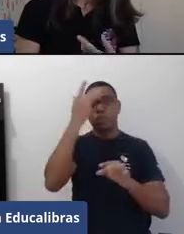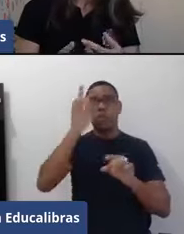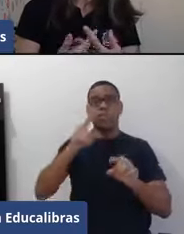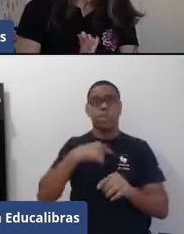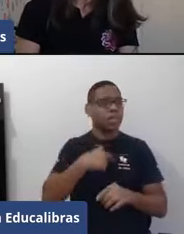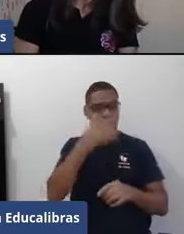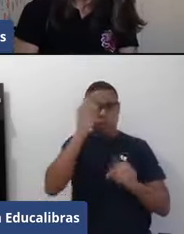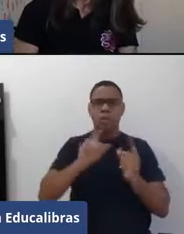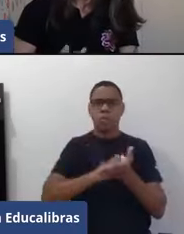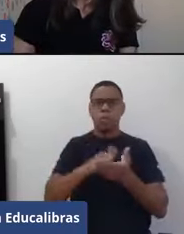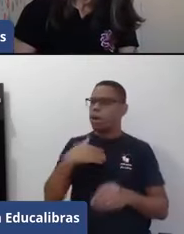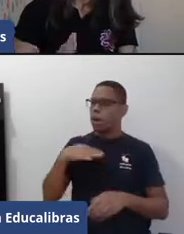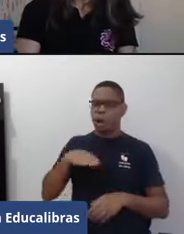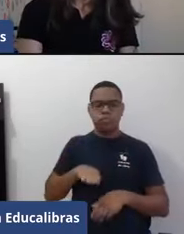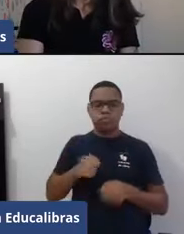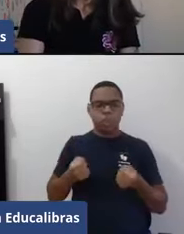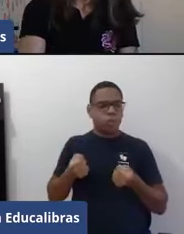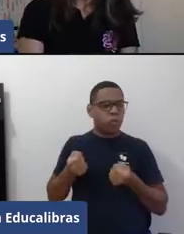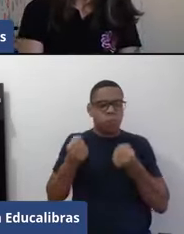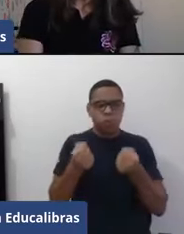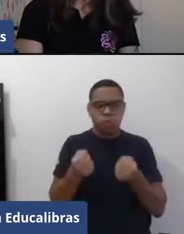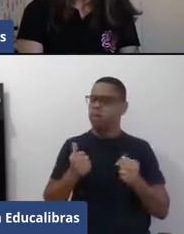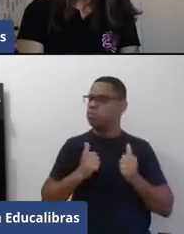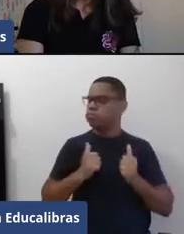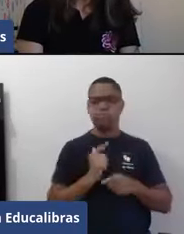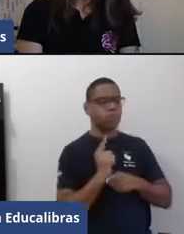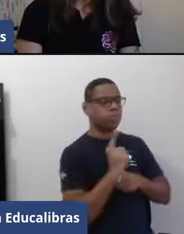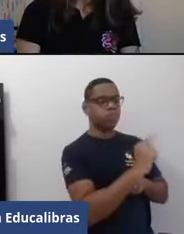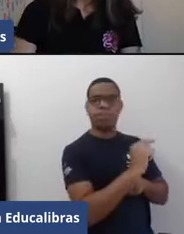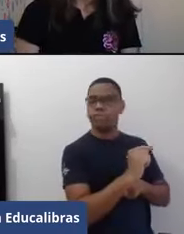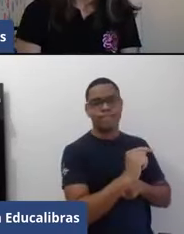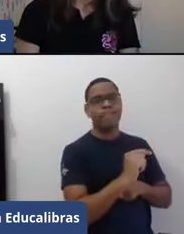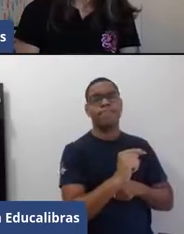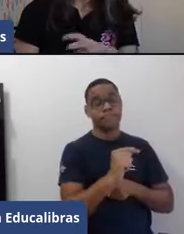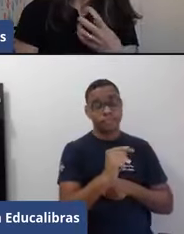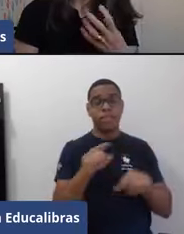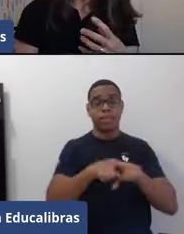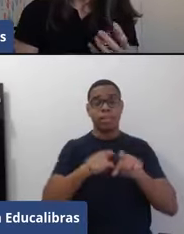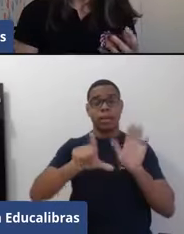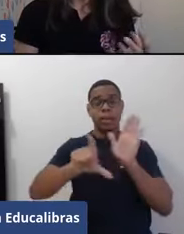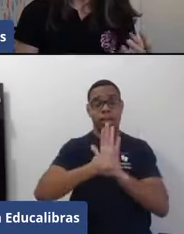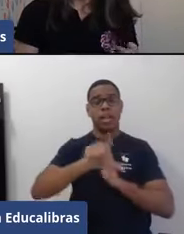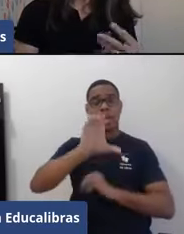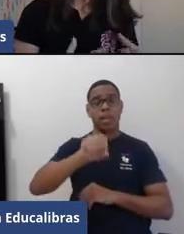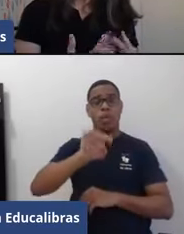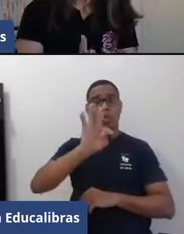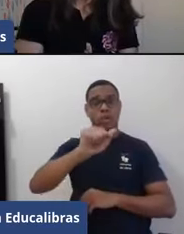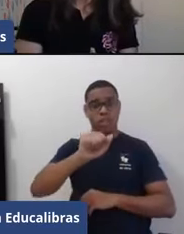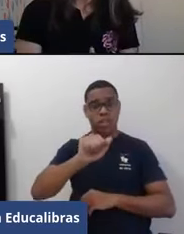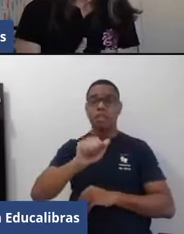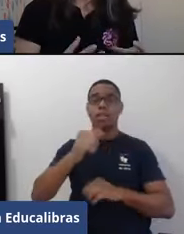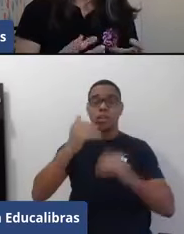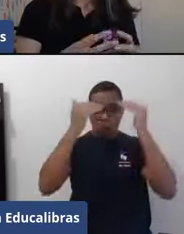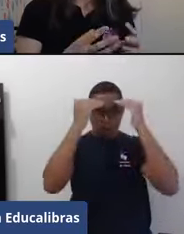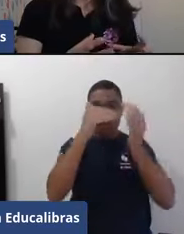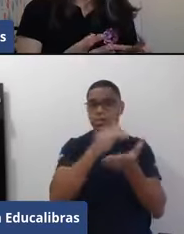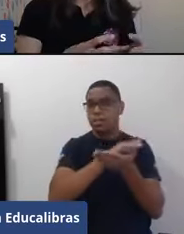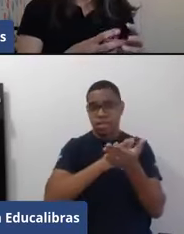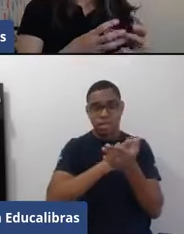deficiência, não entendendo a importância do cumprimento da lei de cotas. Enfim, enquanto a gente não mudar, amadurecer